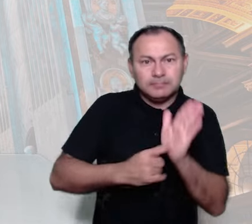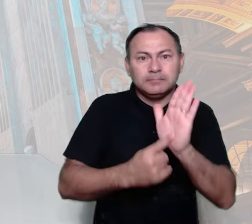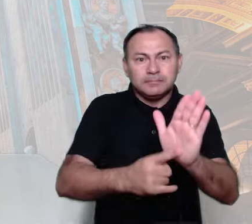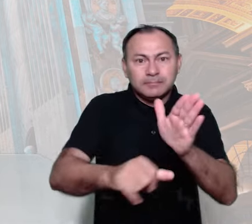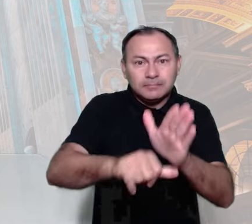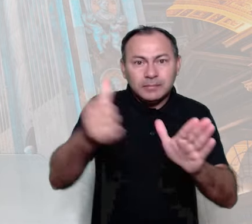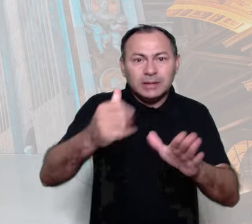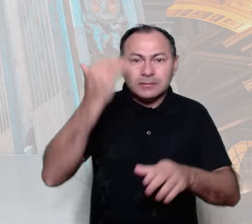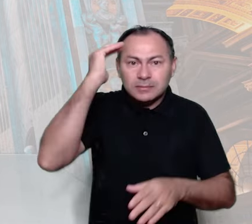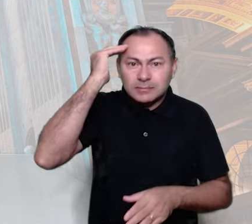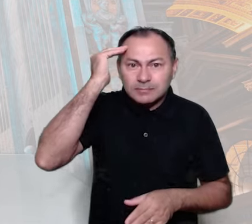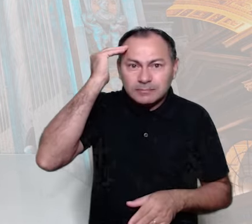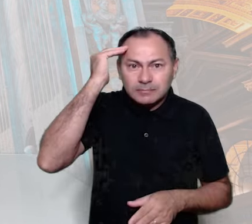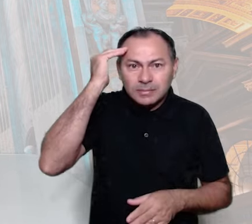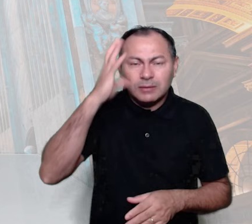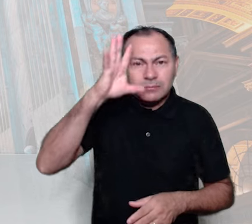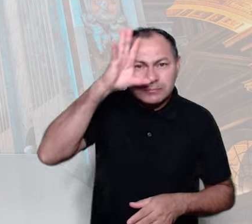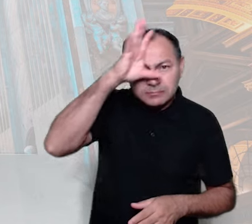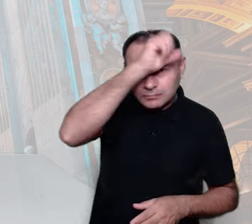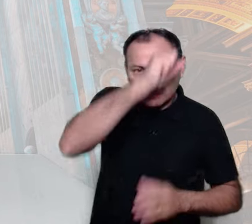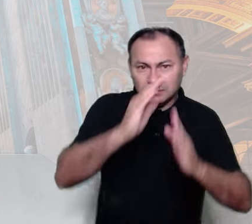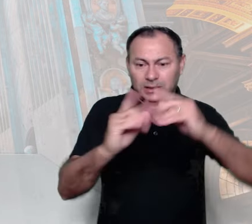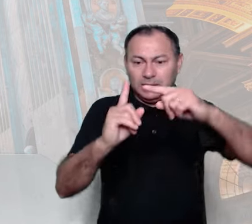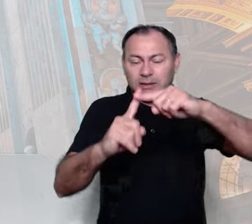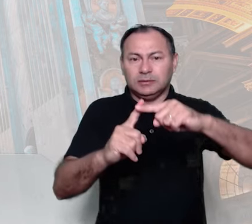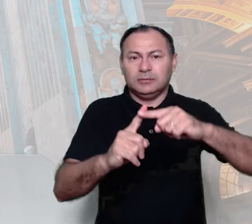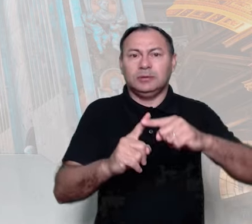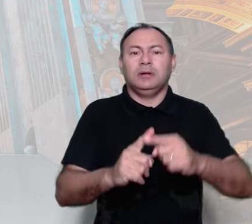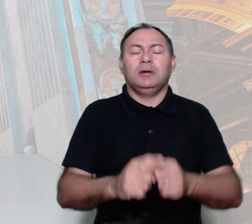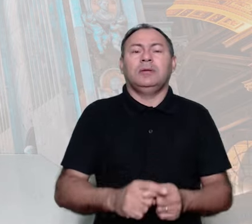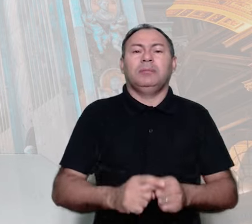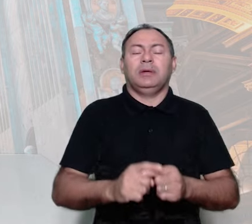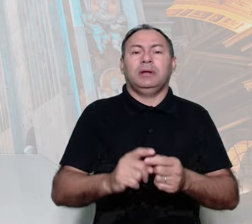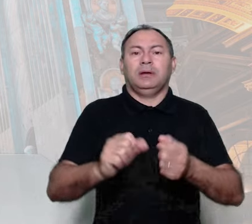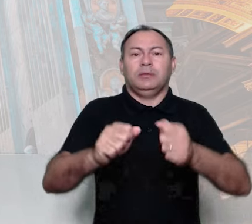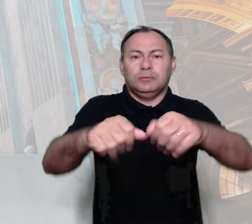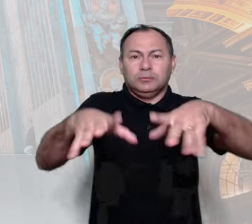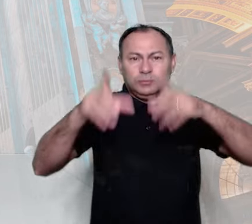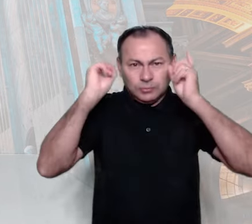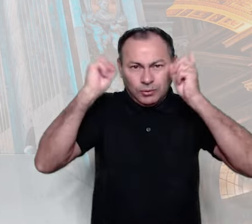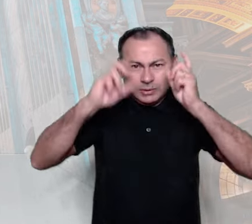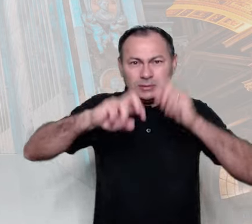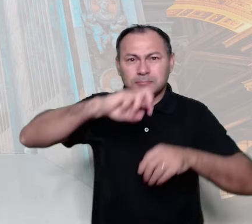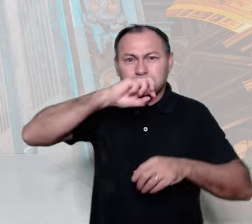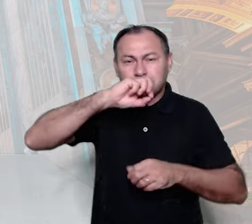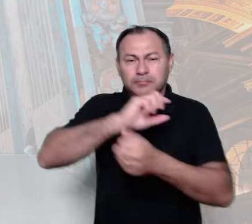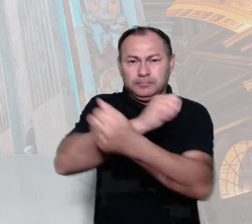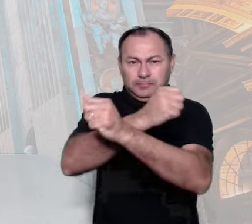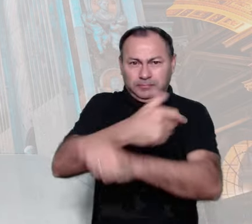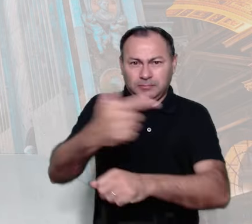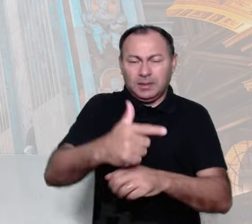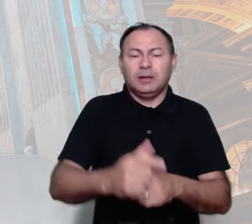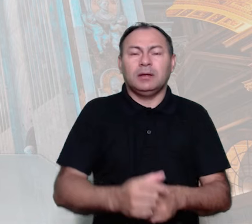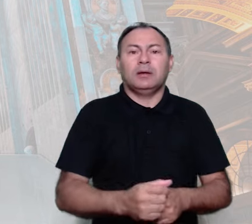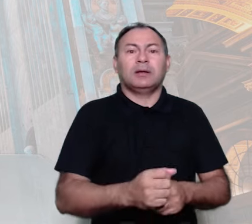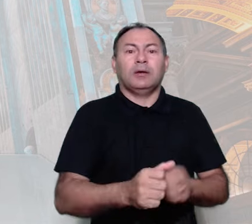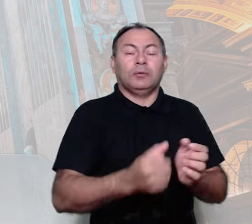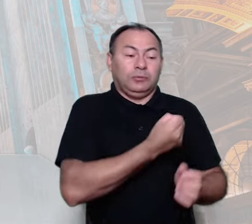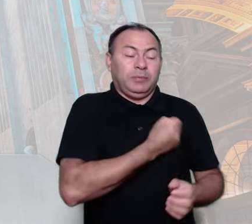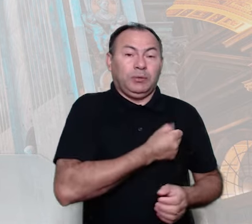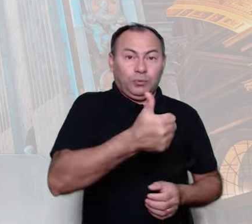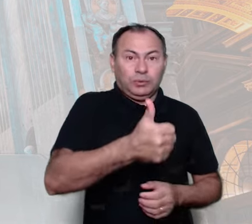que apresenta a primeira noção, a primeira compreensão da Igreja pelo concílio, que é a noção de sacramento, número um,